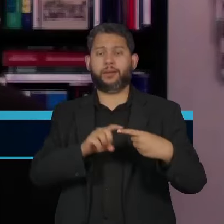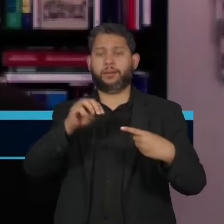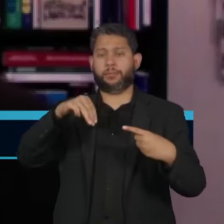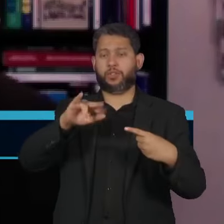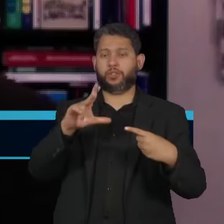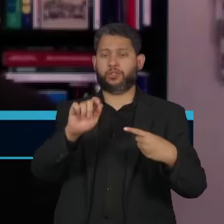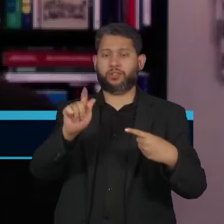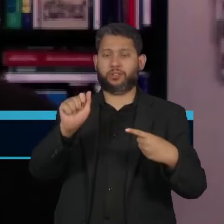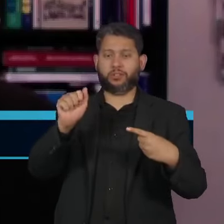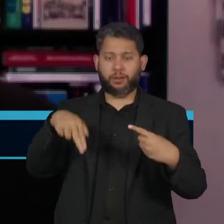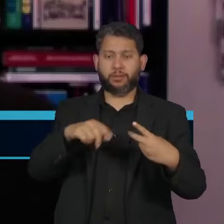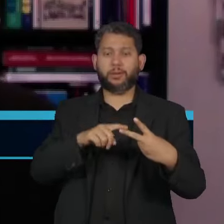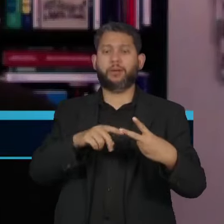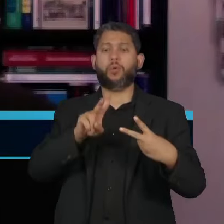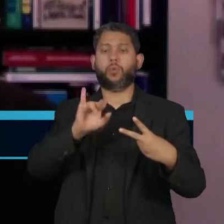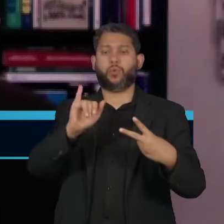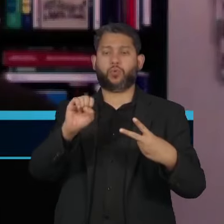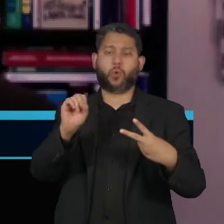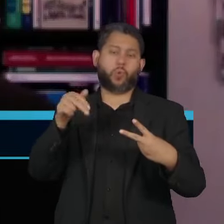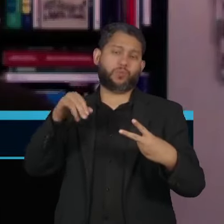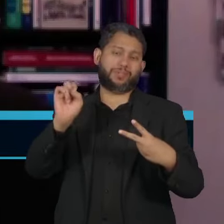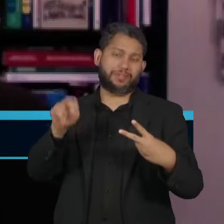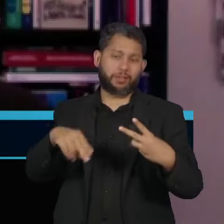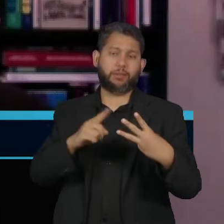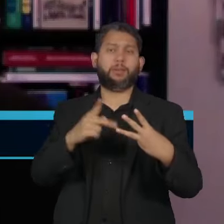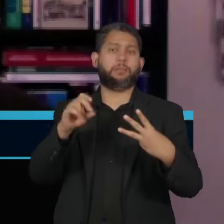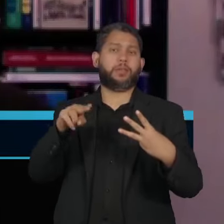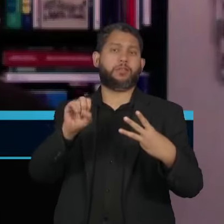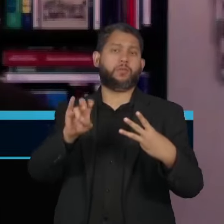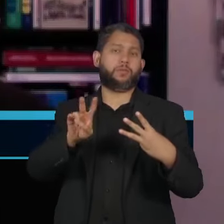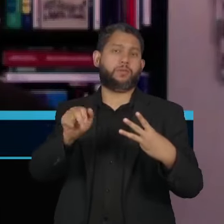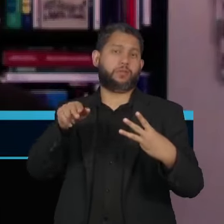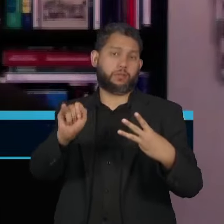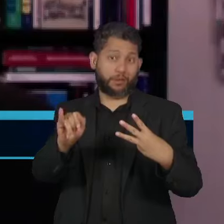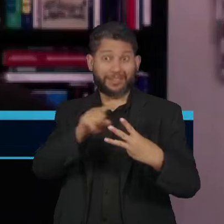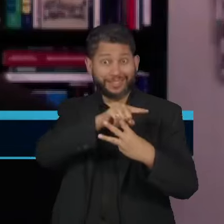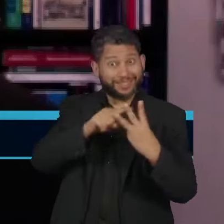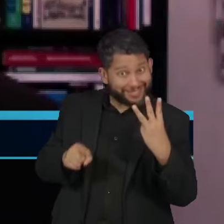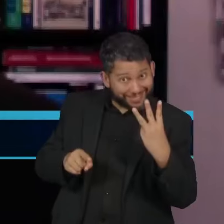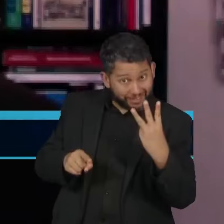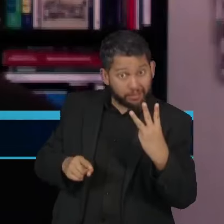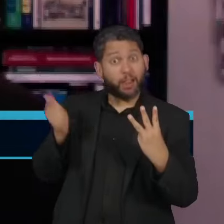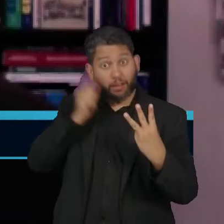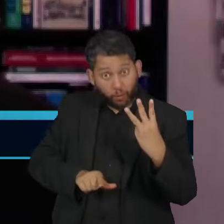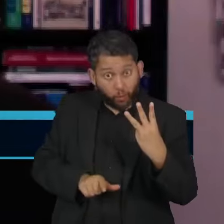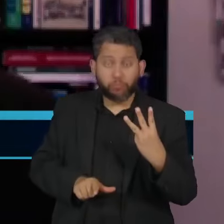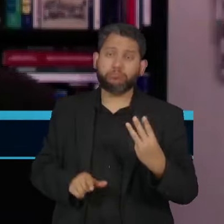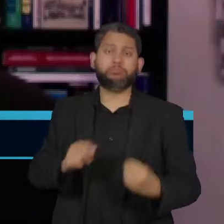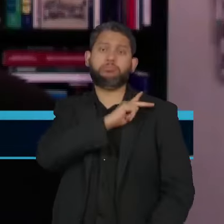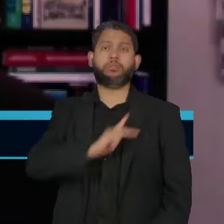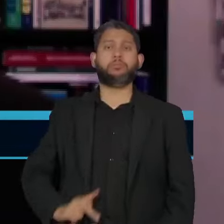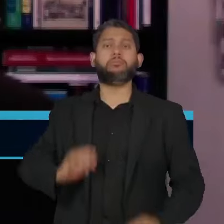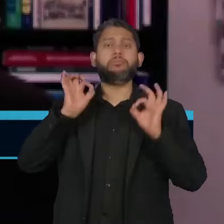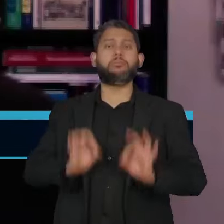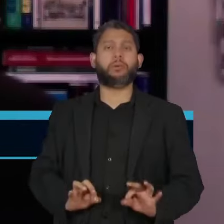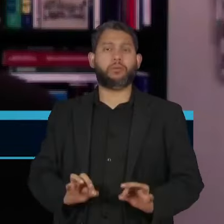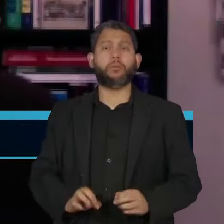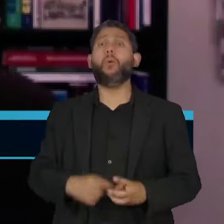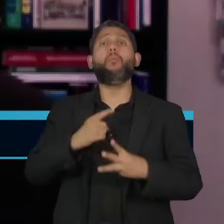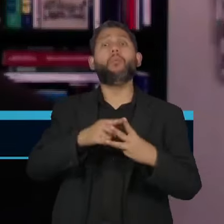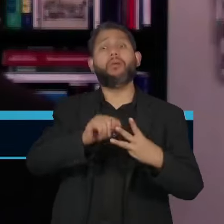Pensilvânia. Se a Kamala ganhar esses três estados, ela vira presidente da República. Então é fundamental. E por que é o Blue Wall?